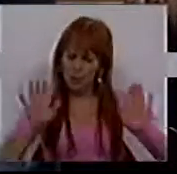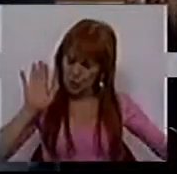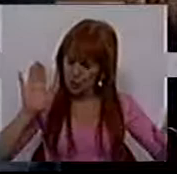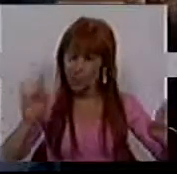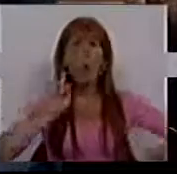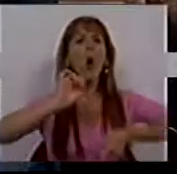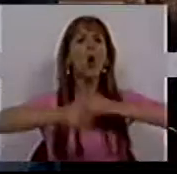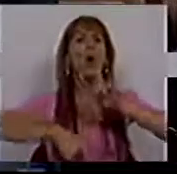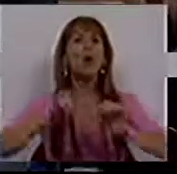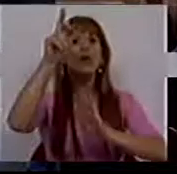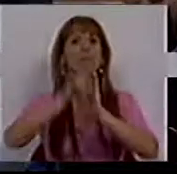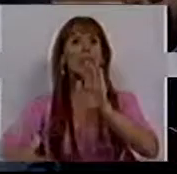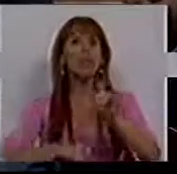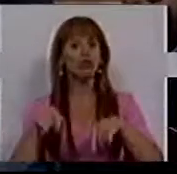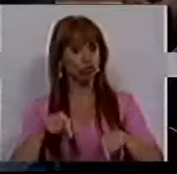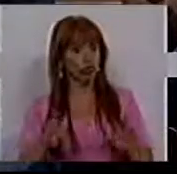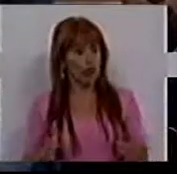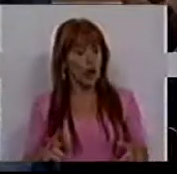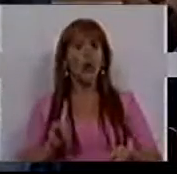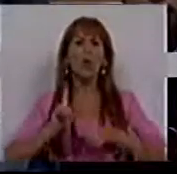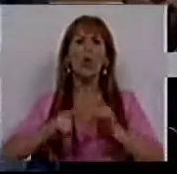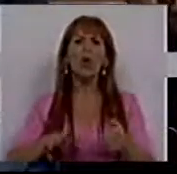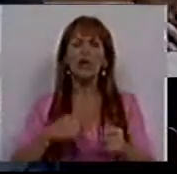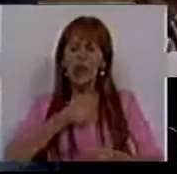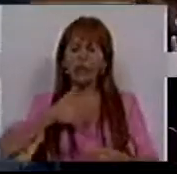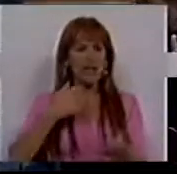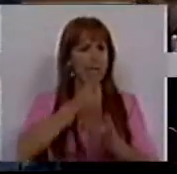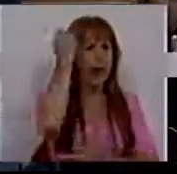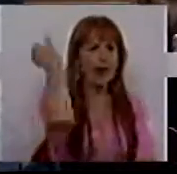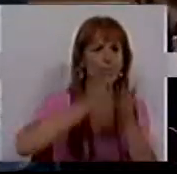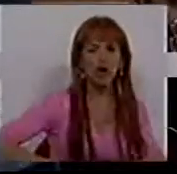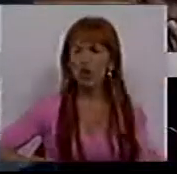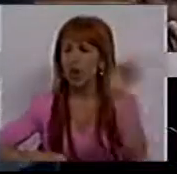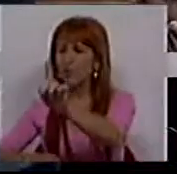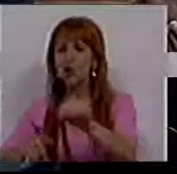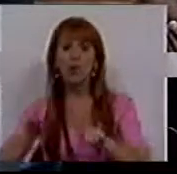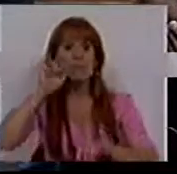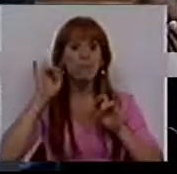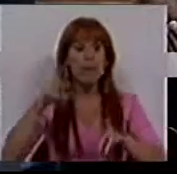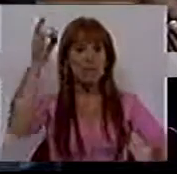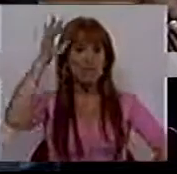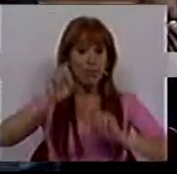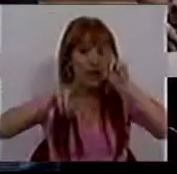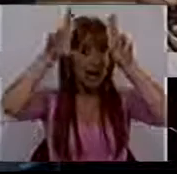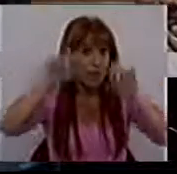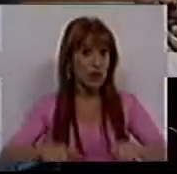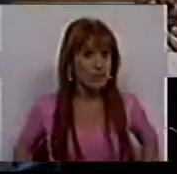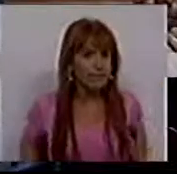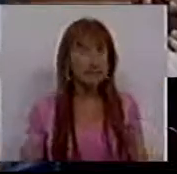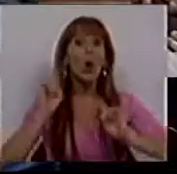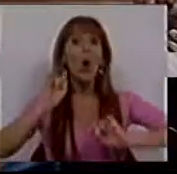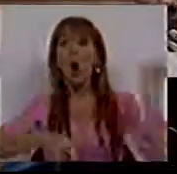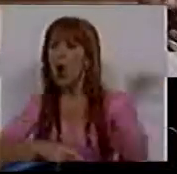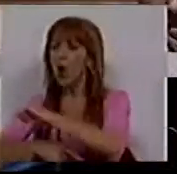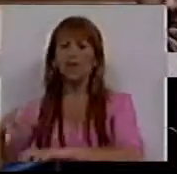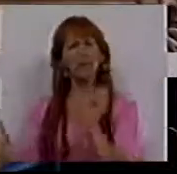diferenciar o que é regulamentar o que já existe, o que é pôr as empresas a pagar impostos, o que é prevenir a fraude e o branqueamento, daquilo